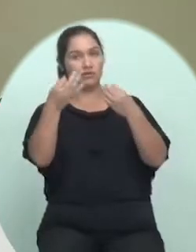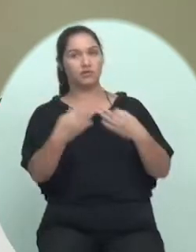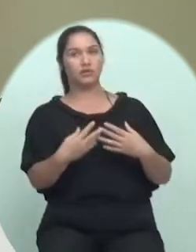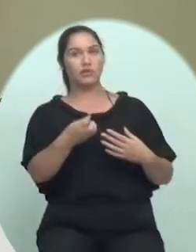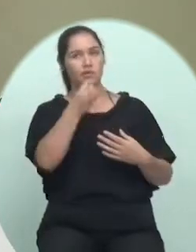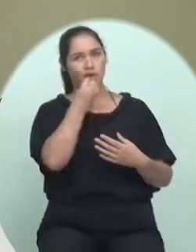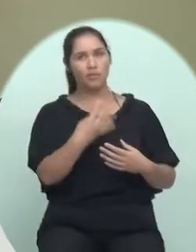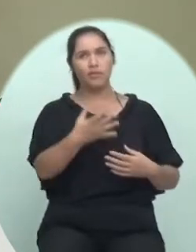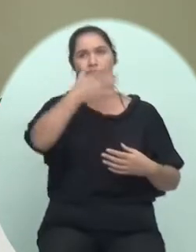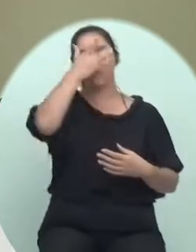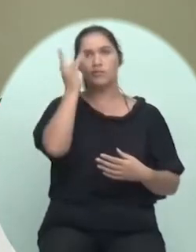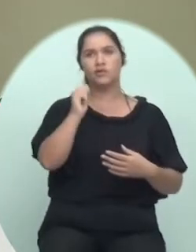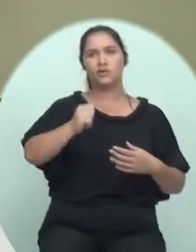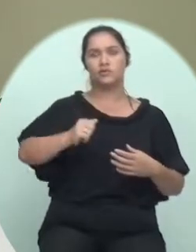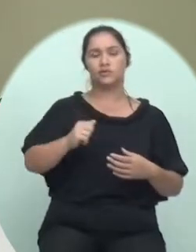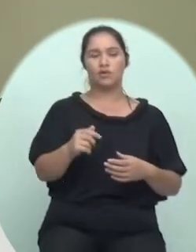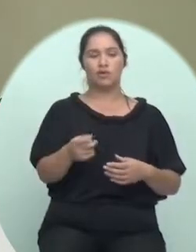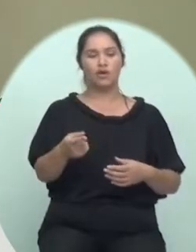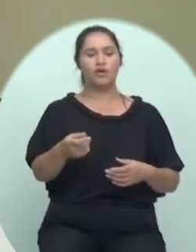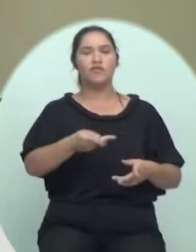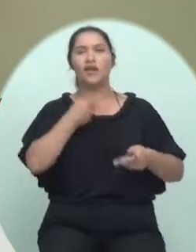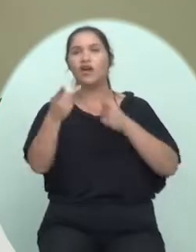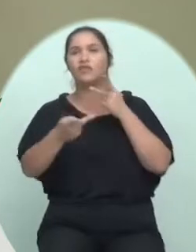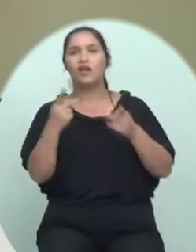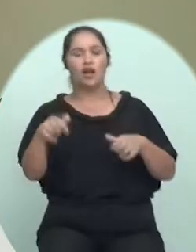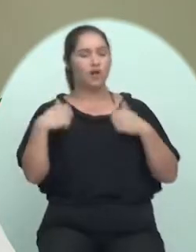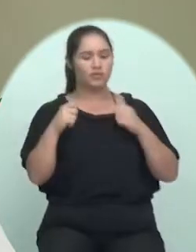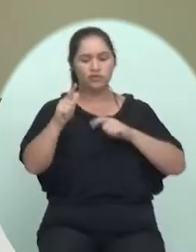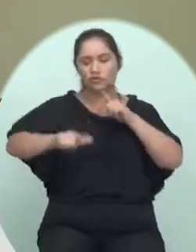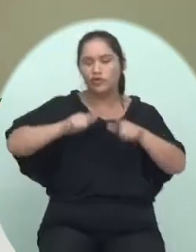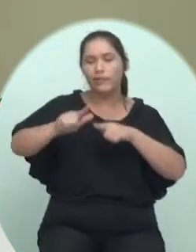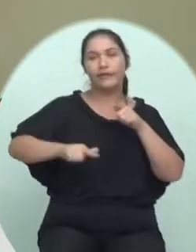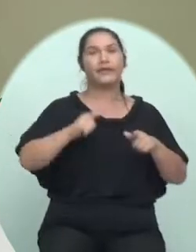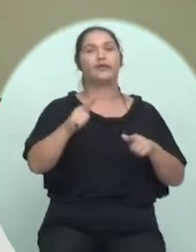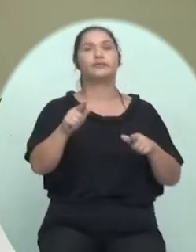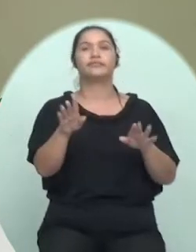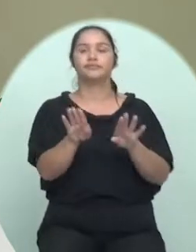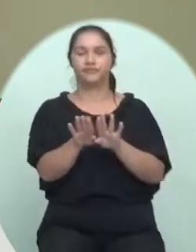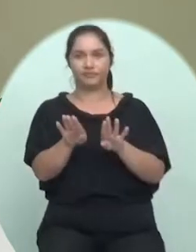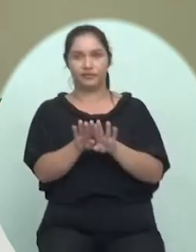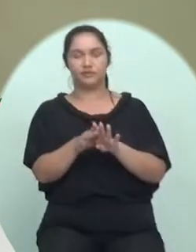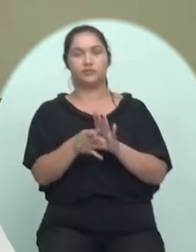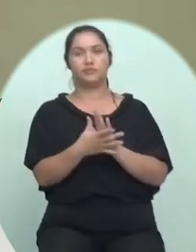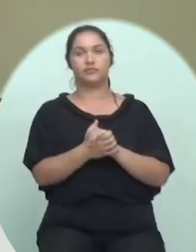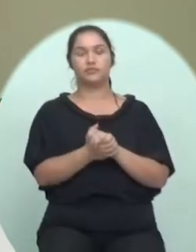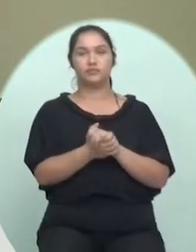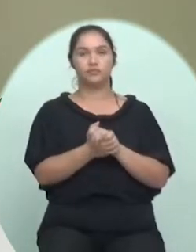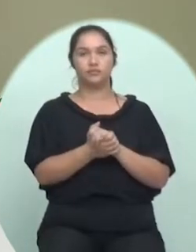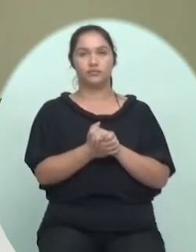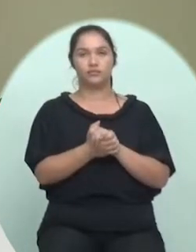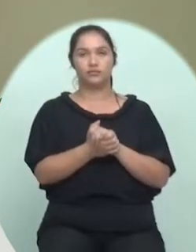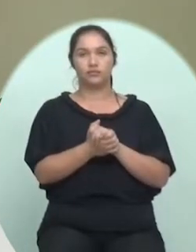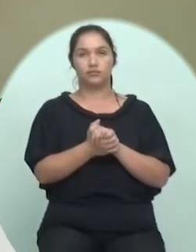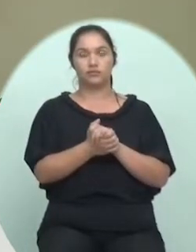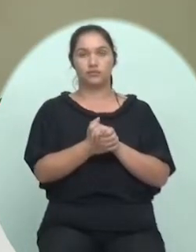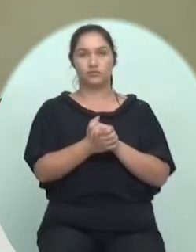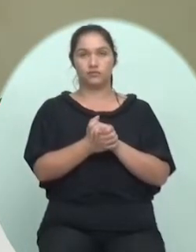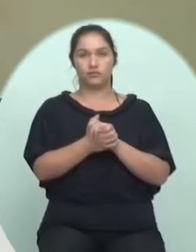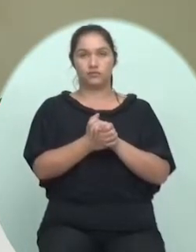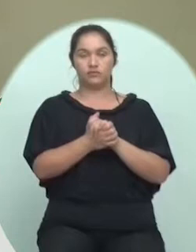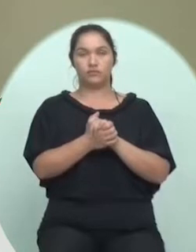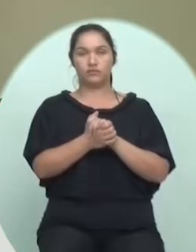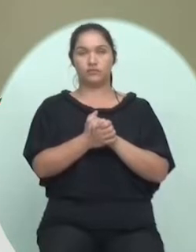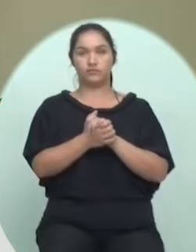dizem: não, vamos fazer, vamos trabalhar, vamos botar. Até nos pontos aqui ele até se equivoca um pouco, que que só